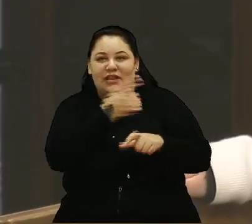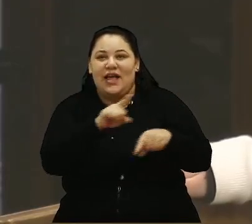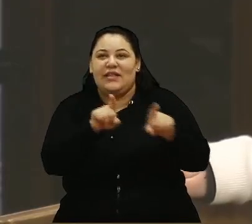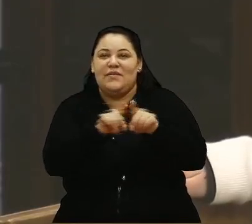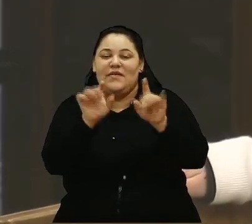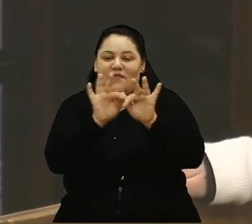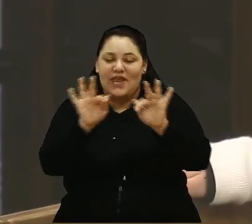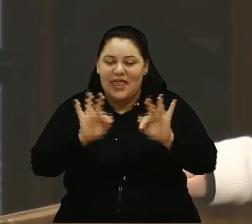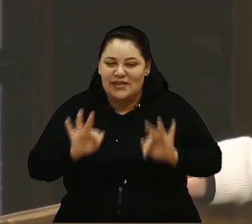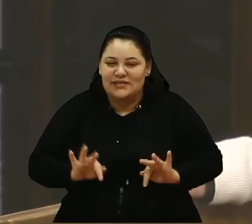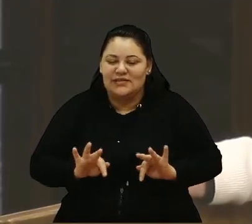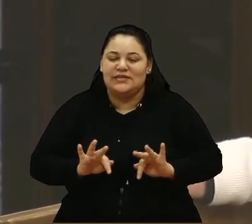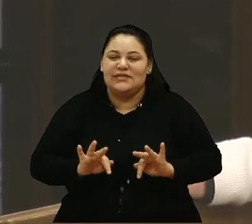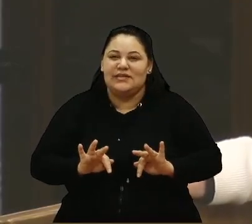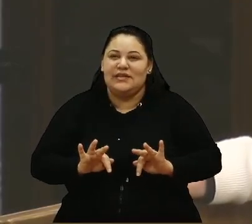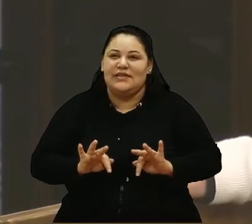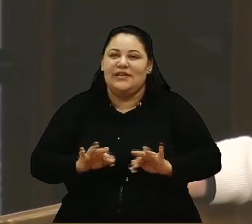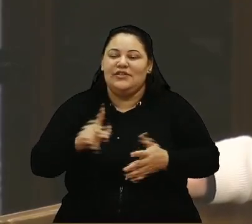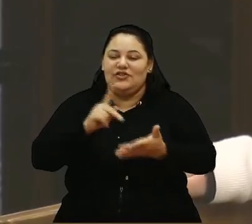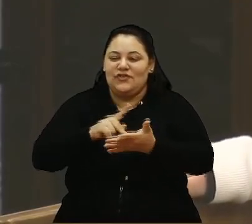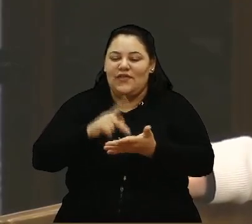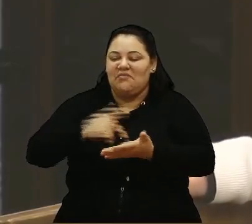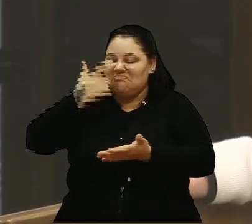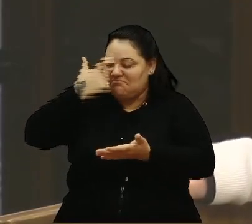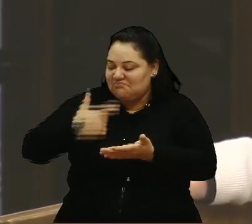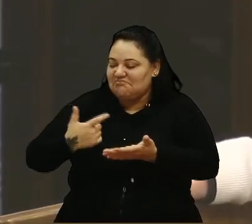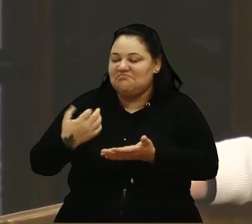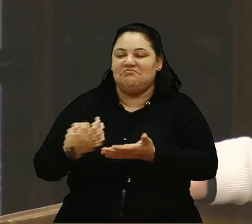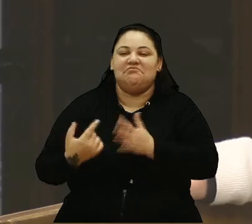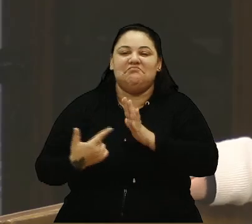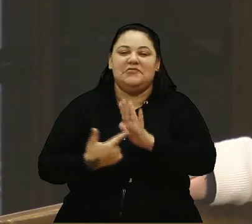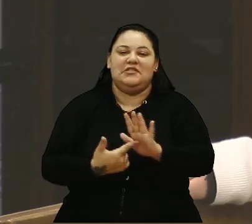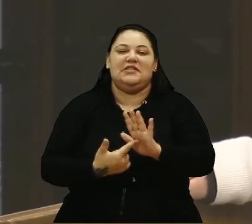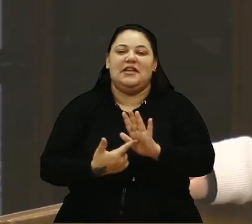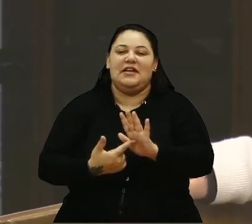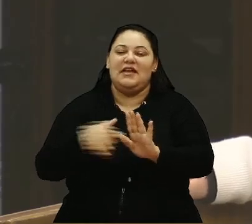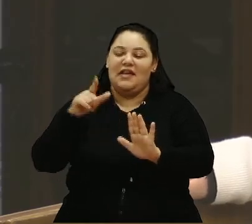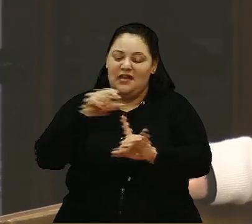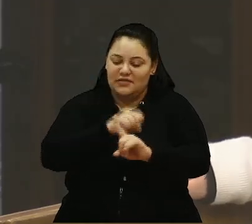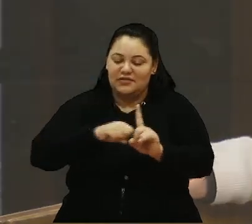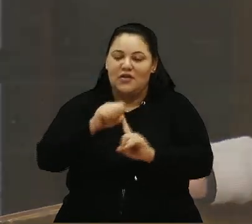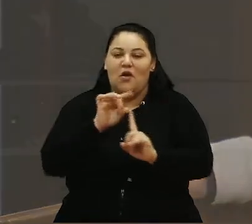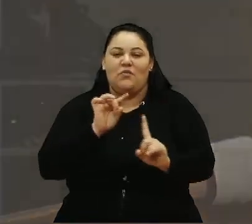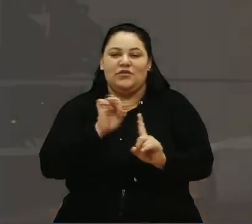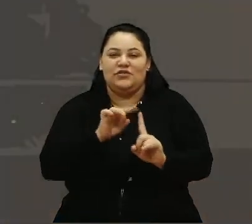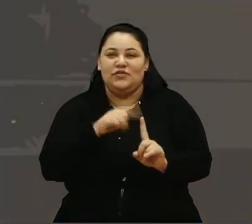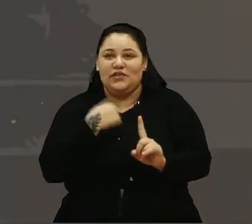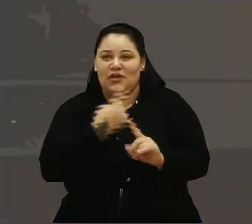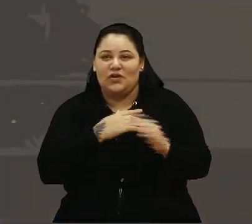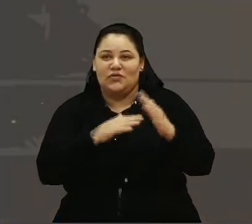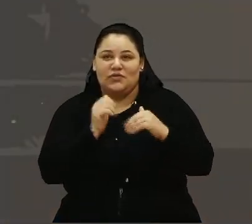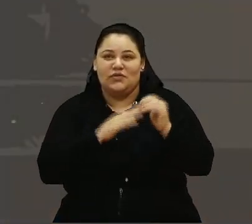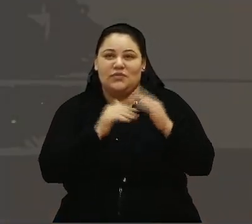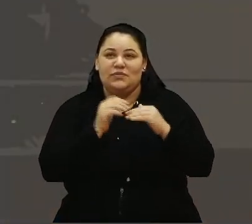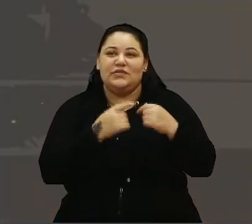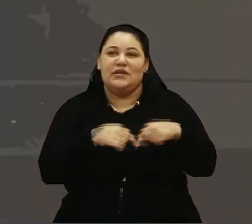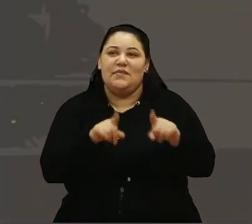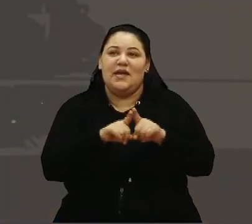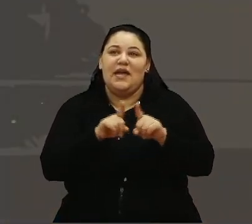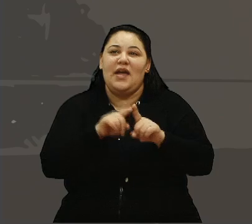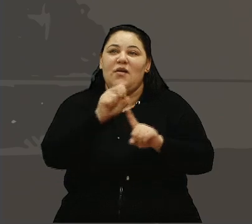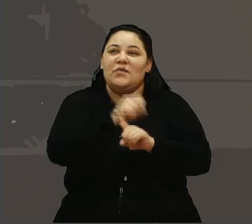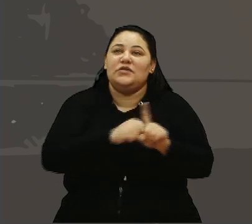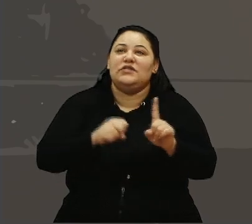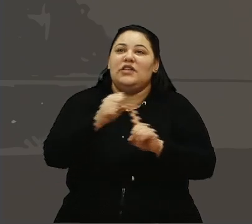felizes, que estavam sendo quem elas são. E é essa sociedade que a gente busca, a sociedade que a gente constrói. Uma sociedade onde a gente